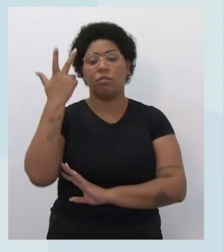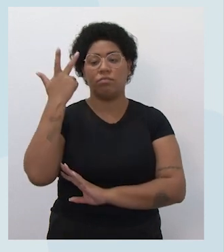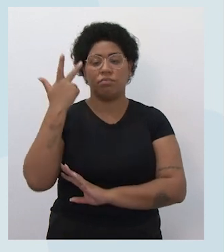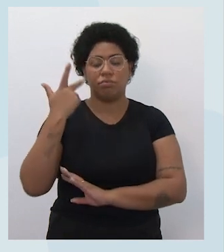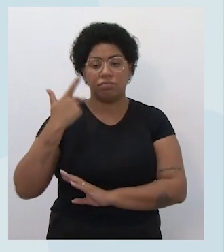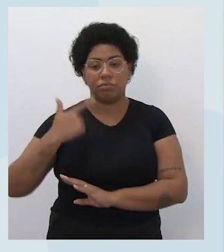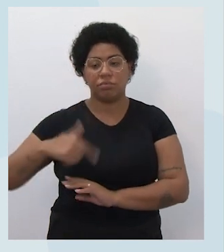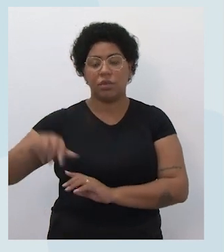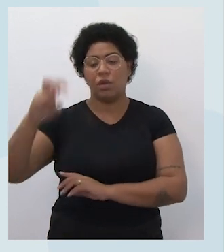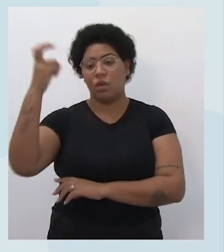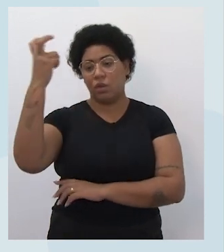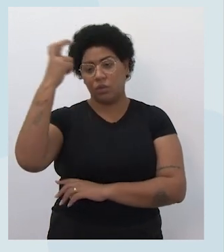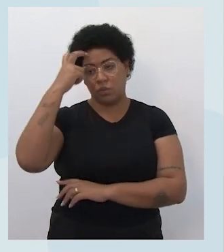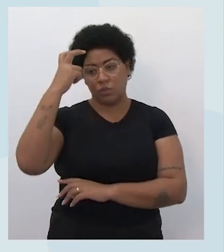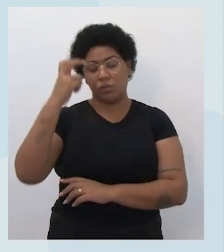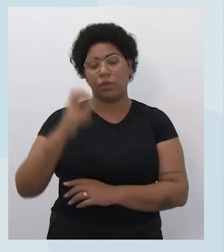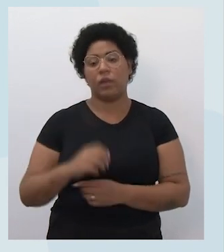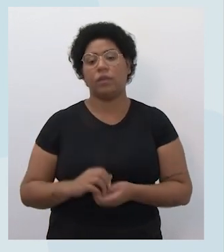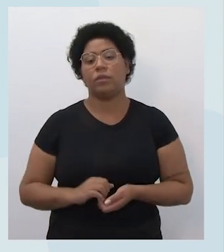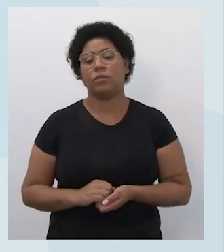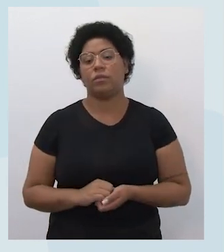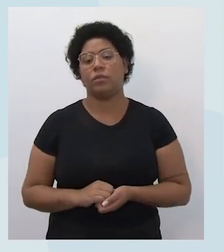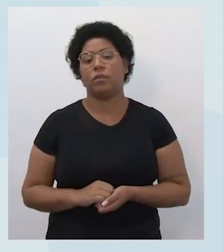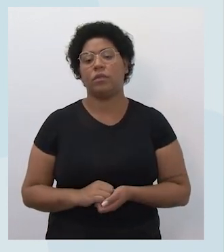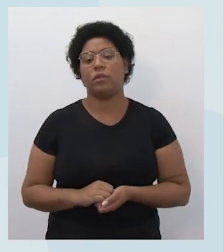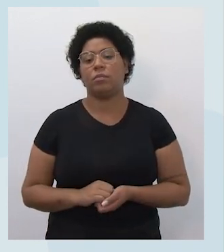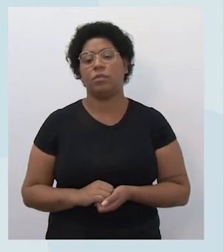cultural. Próximo.